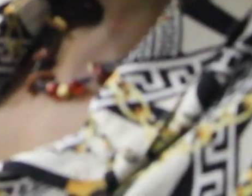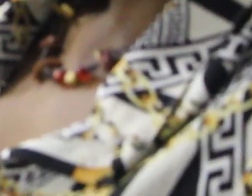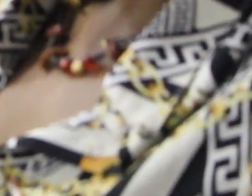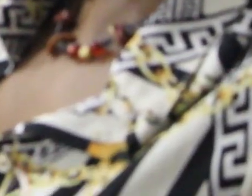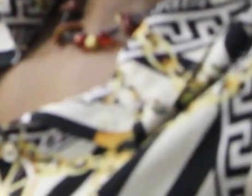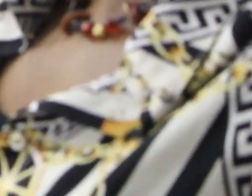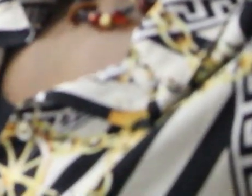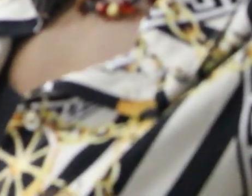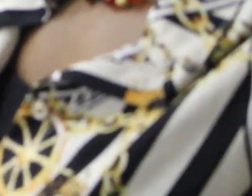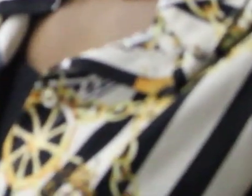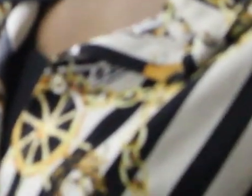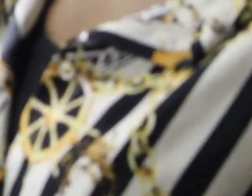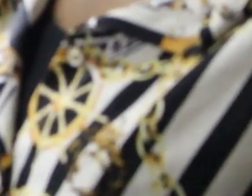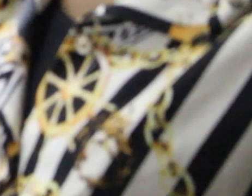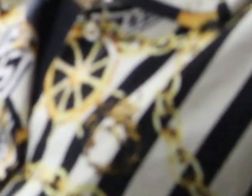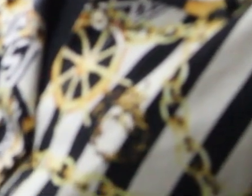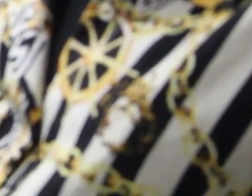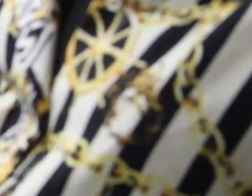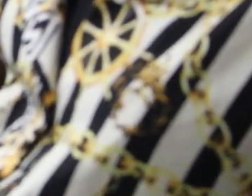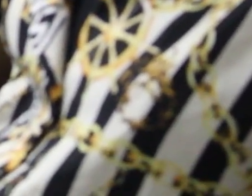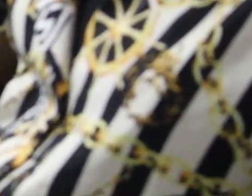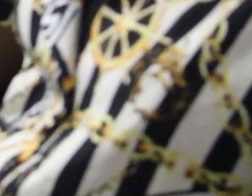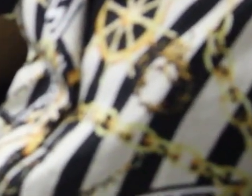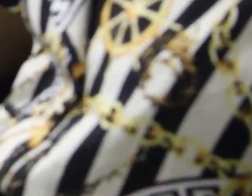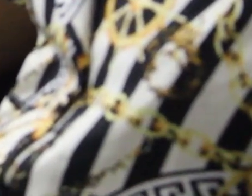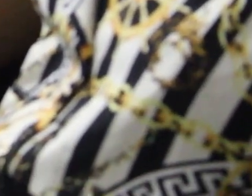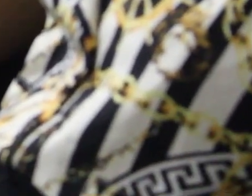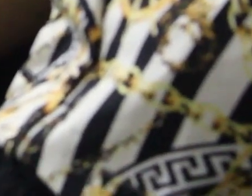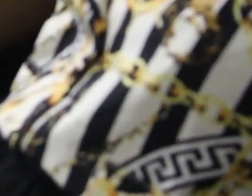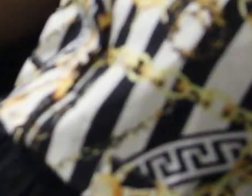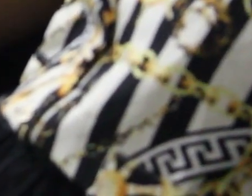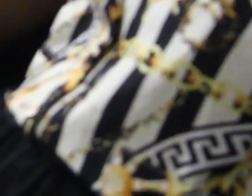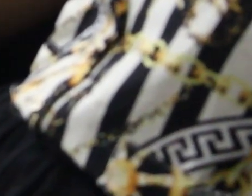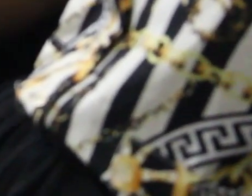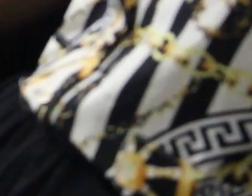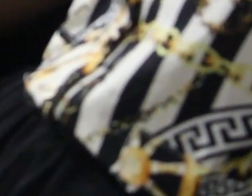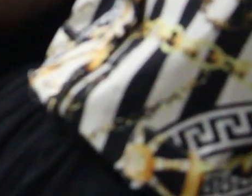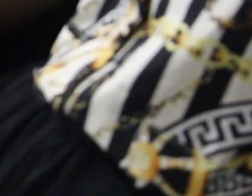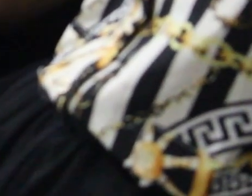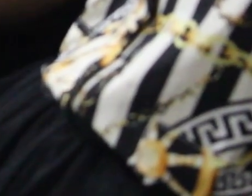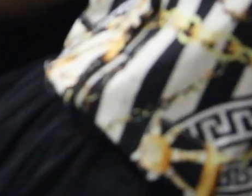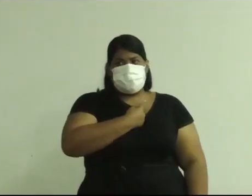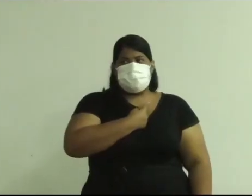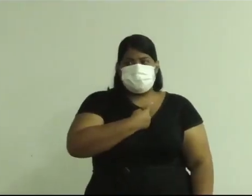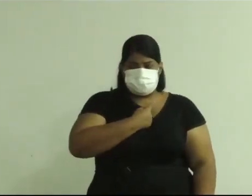nesta sociedade é um dever de todos nós. Porque esses foram os valores que foram passados. Então a